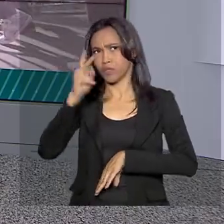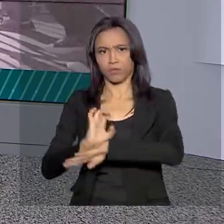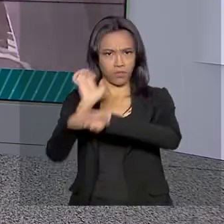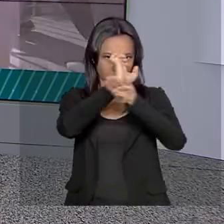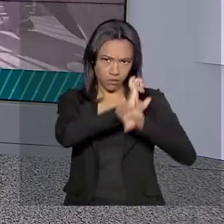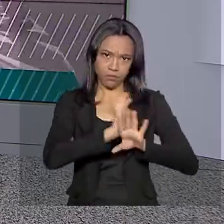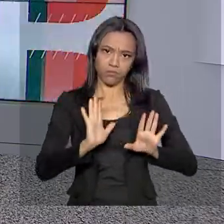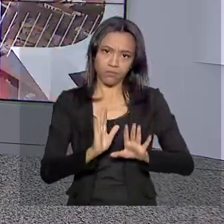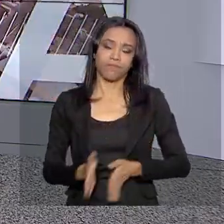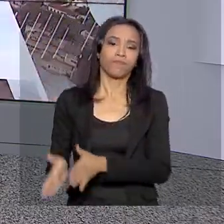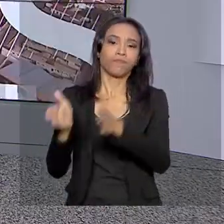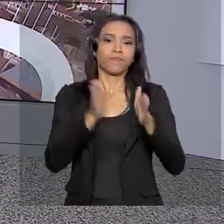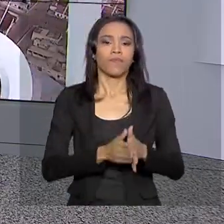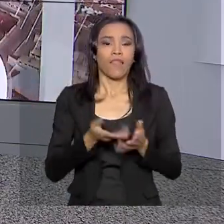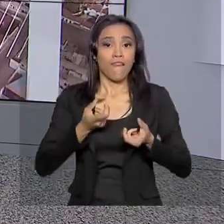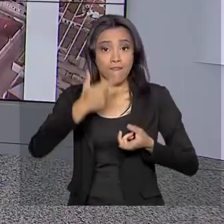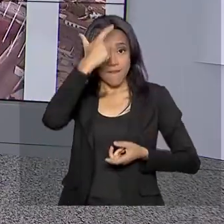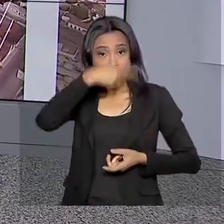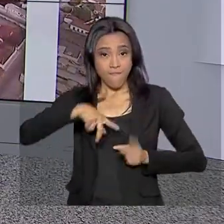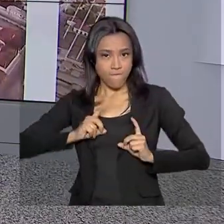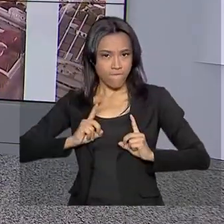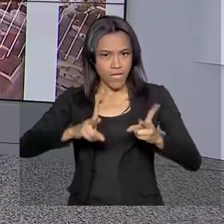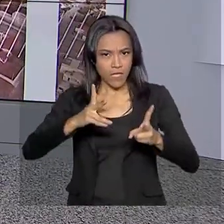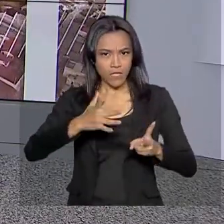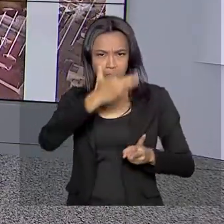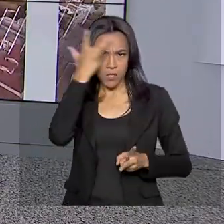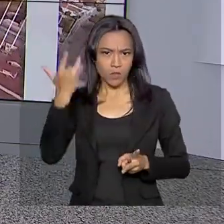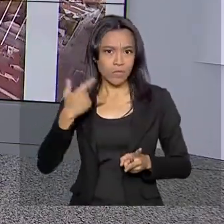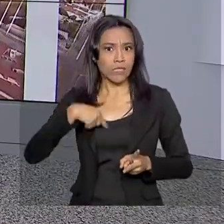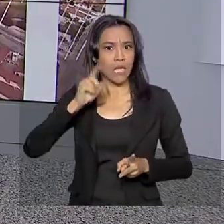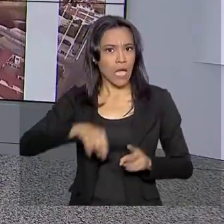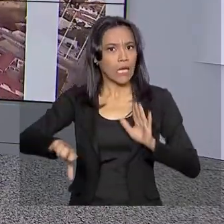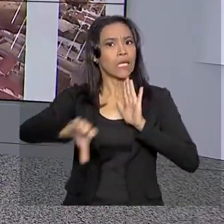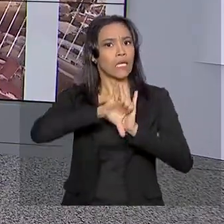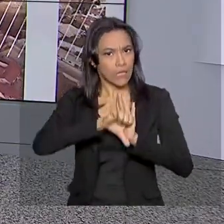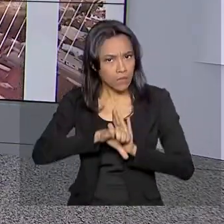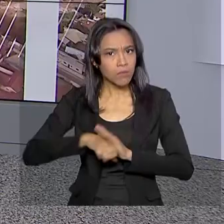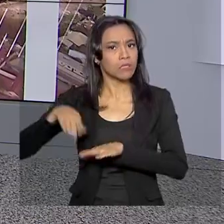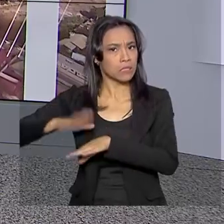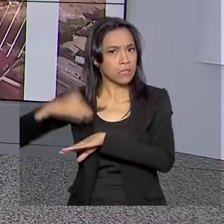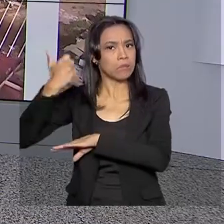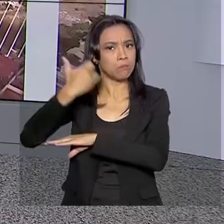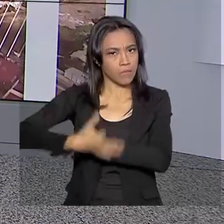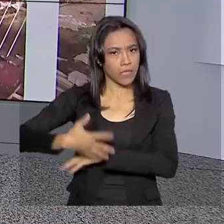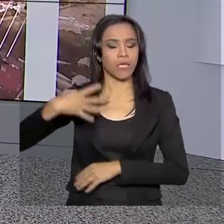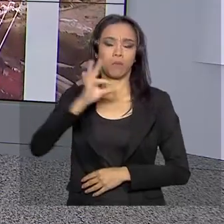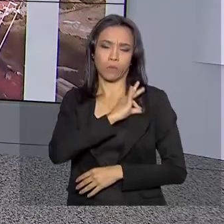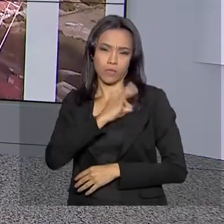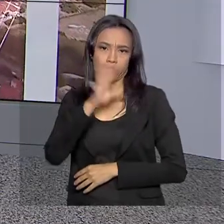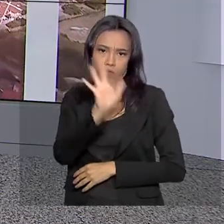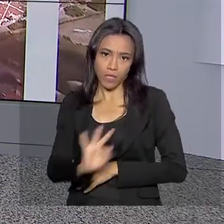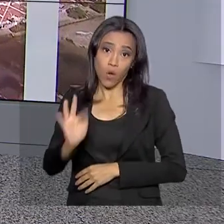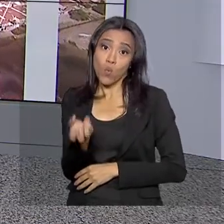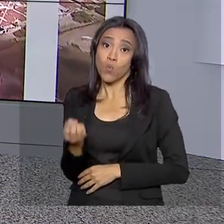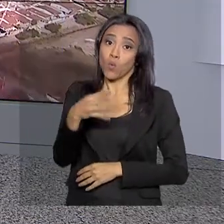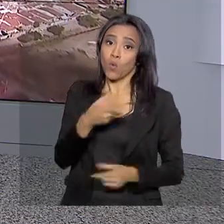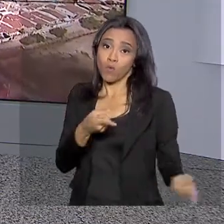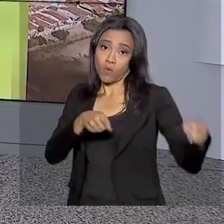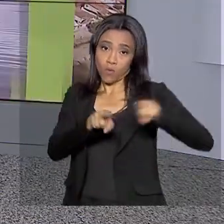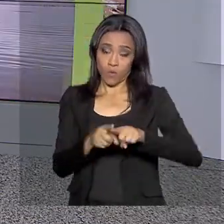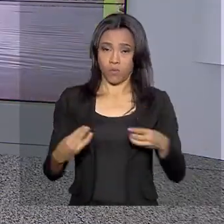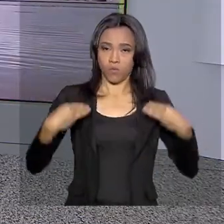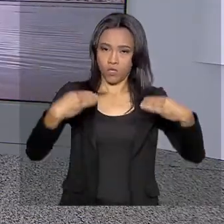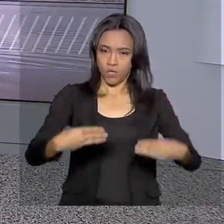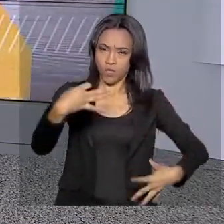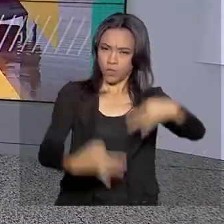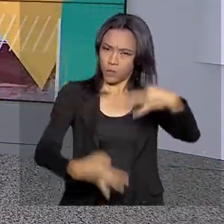O tráfico de pessoas é o terceiro crime mais rentável do mundo, segundo a Polícia Federal. Um novo acordo firmado pelo Ministério da Justiça deve